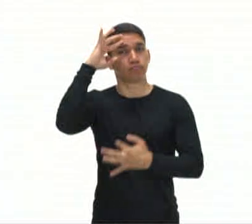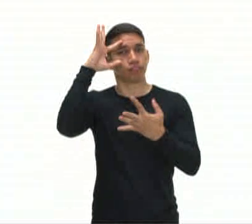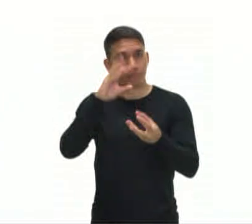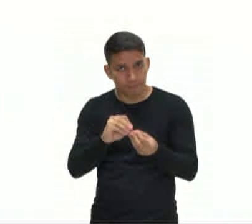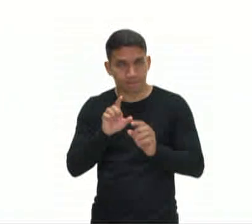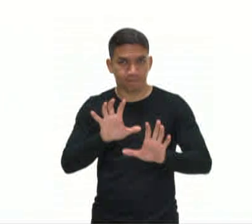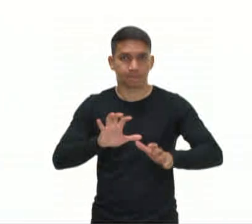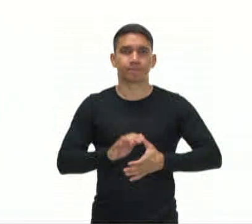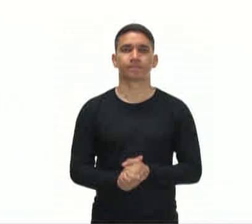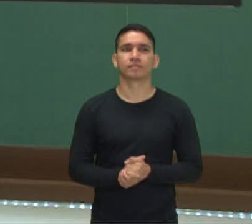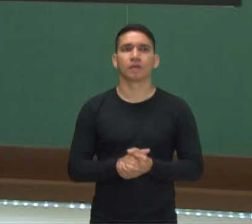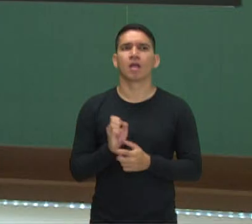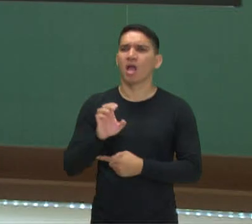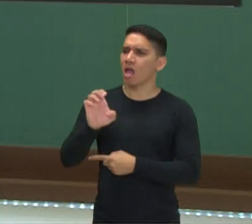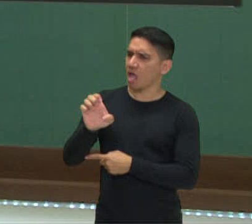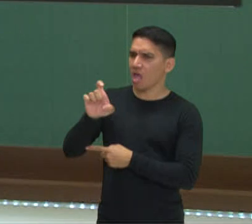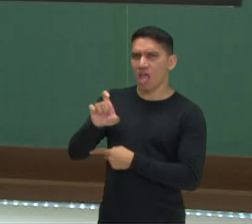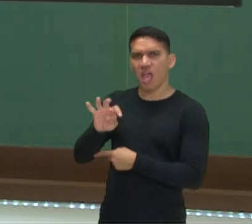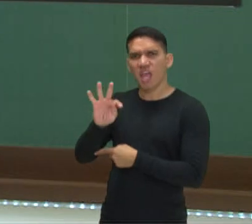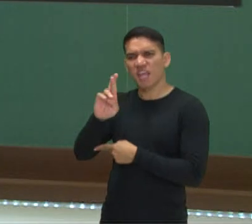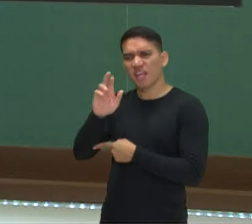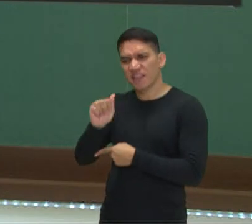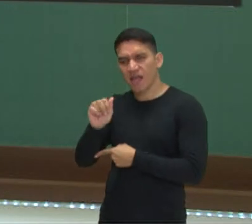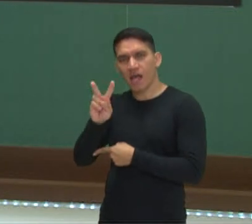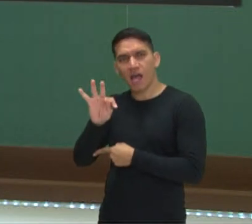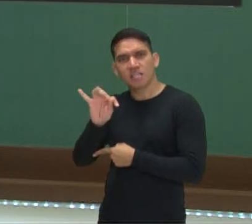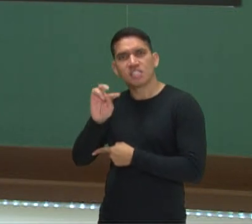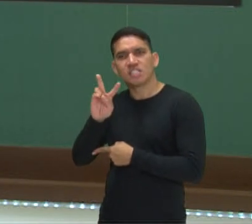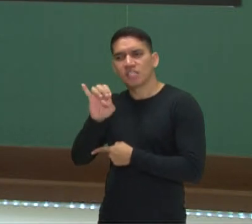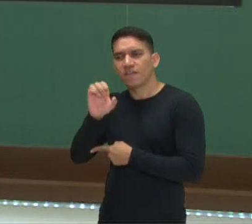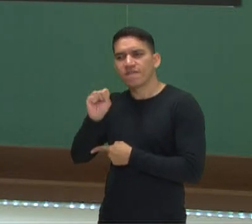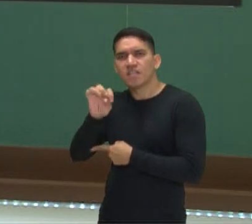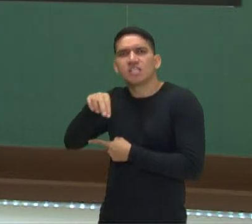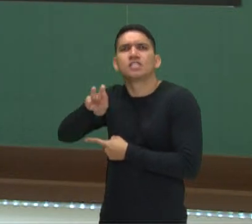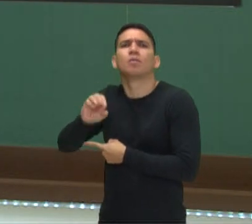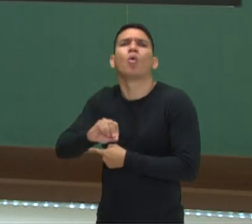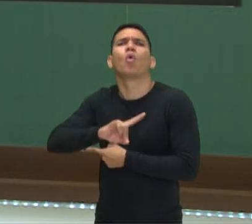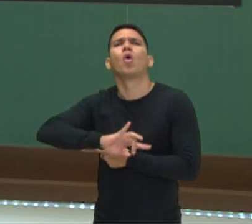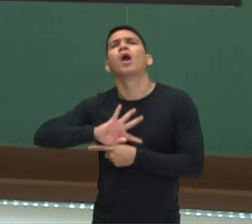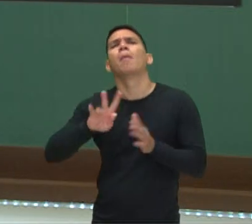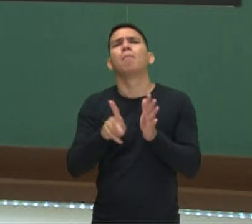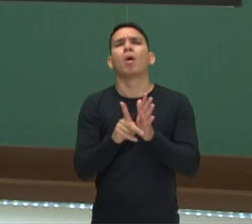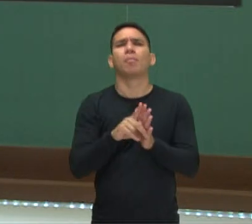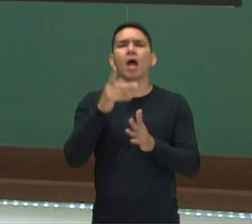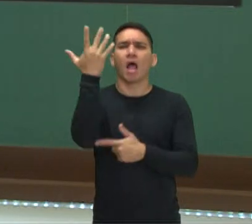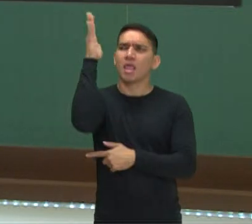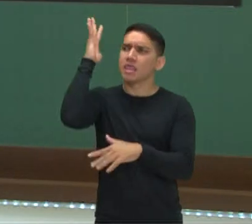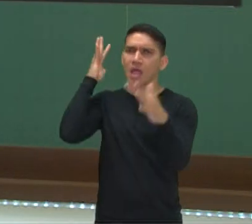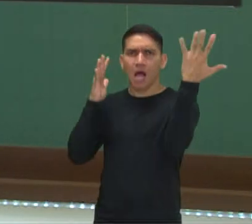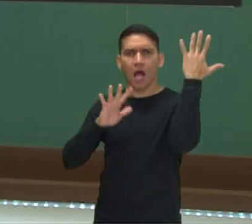O extrativismo, que é aquela atividade de retirada da natureza. Eu